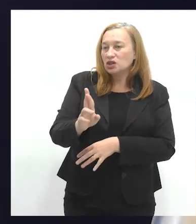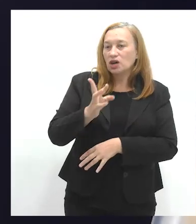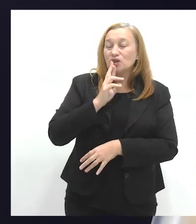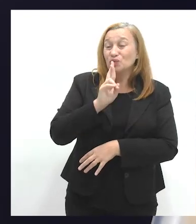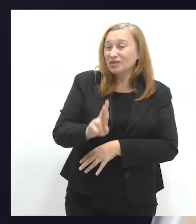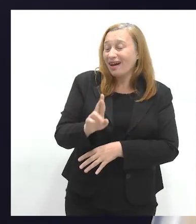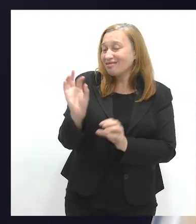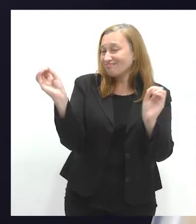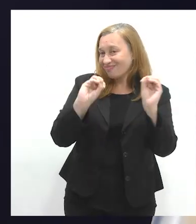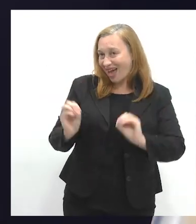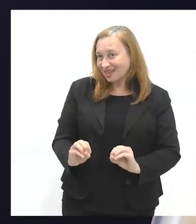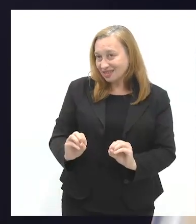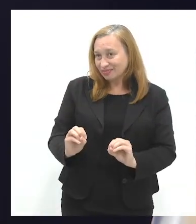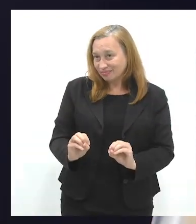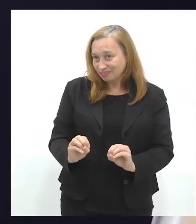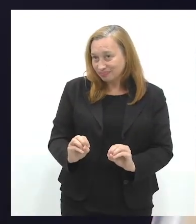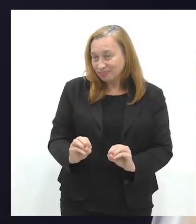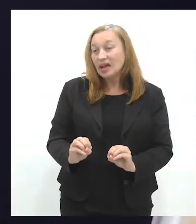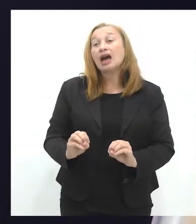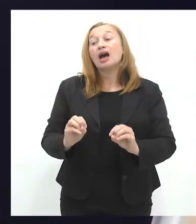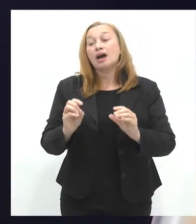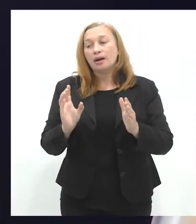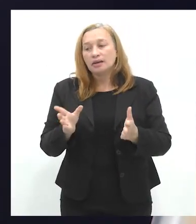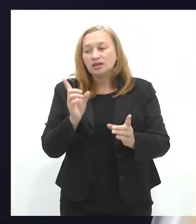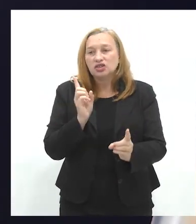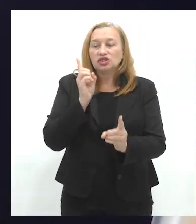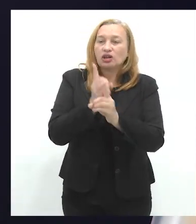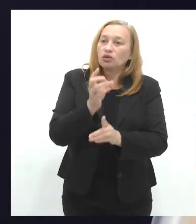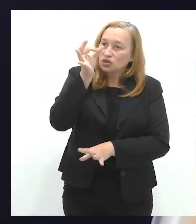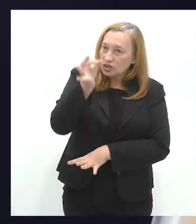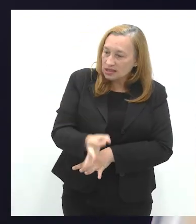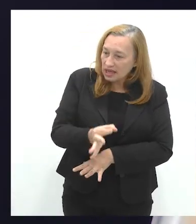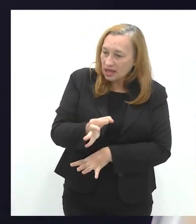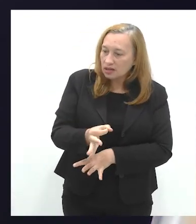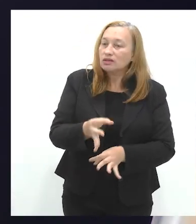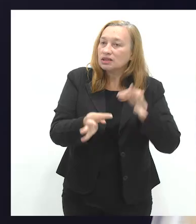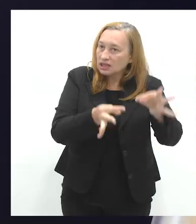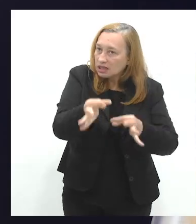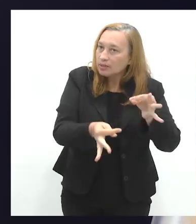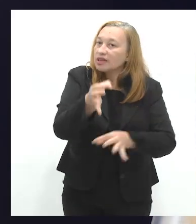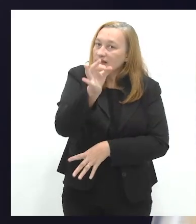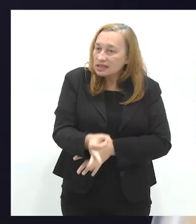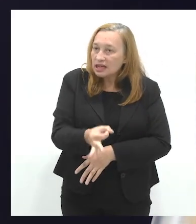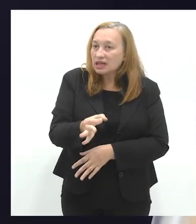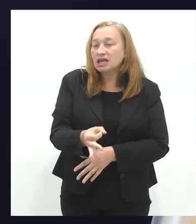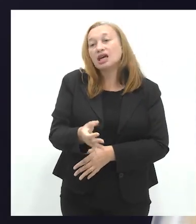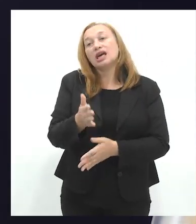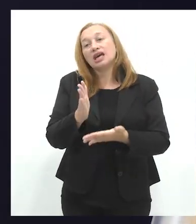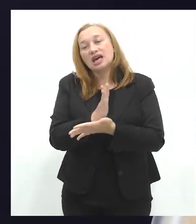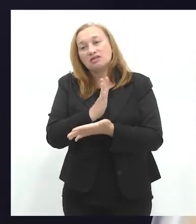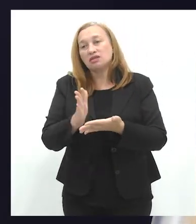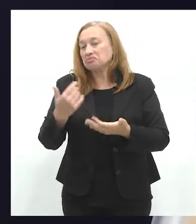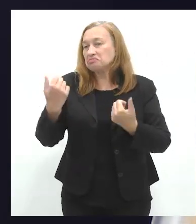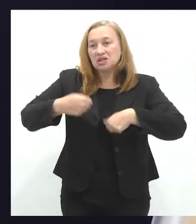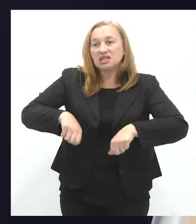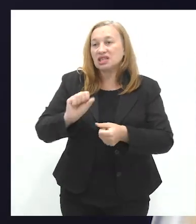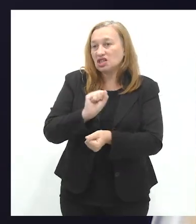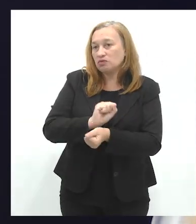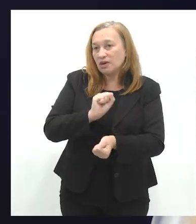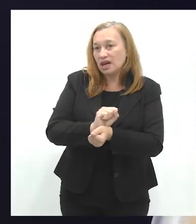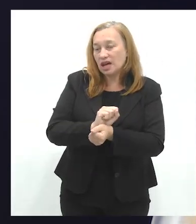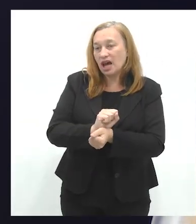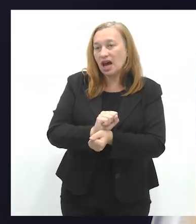tem resultado. A criança precisa ter o diagnóstico correto e o tratamento correto. E nem sempre a gente precisa esperar